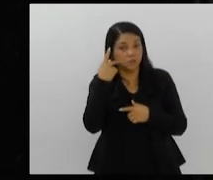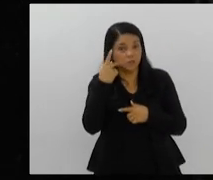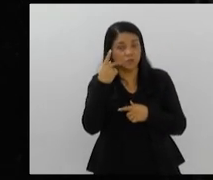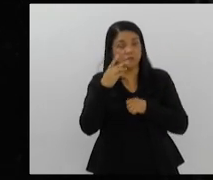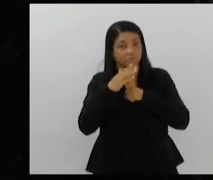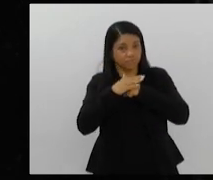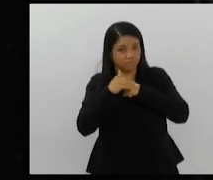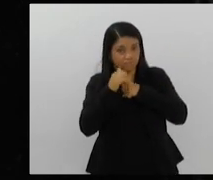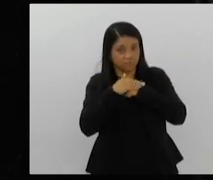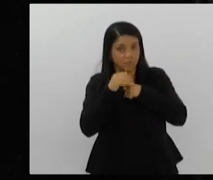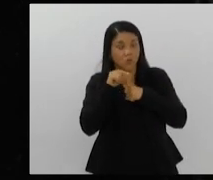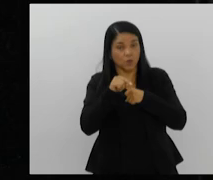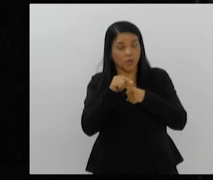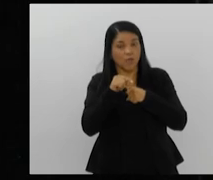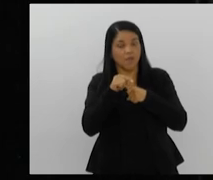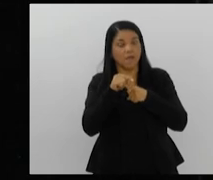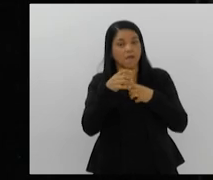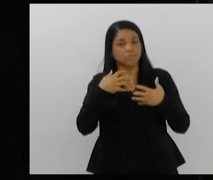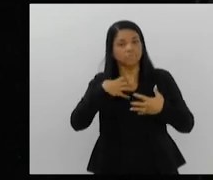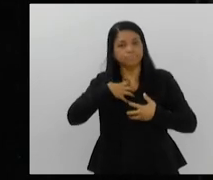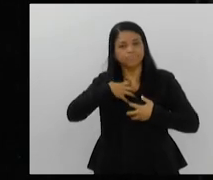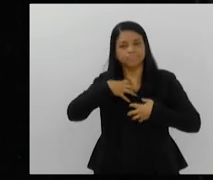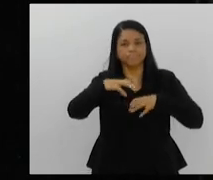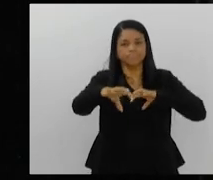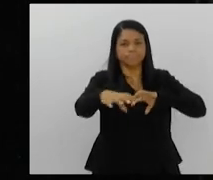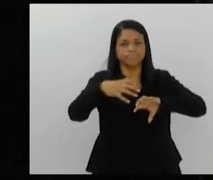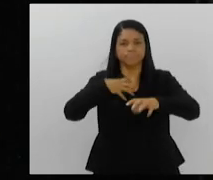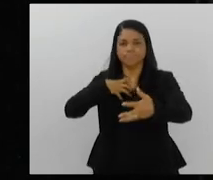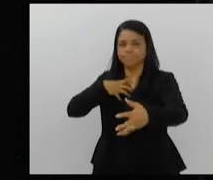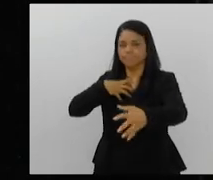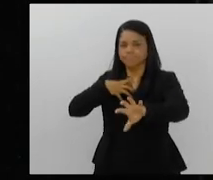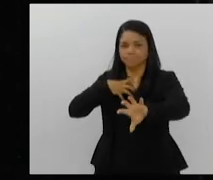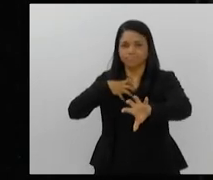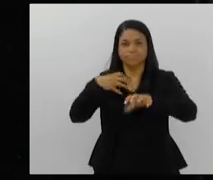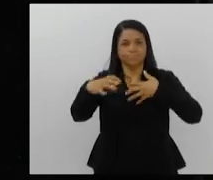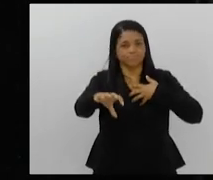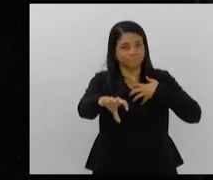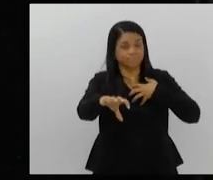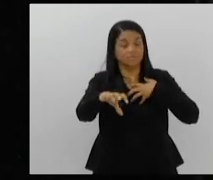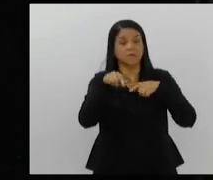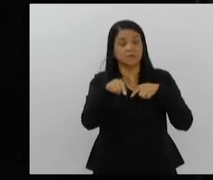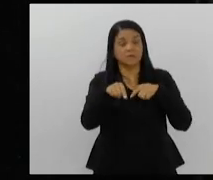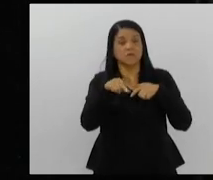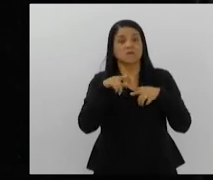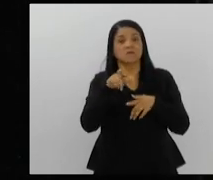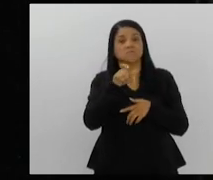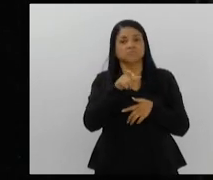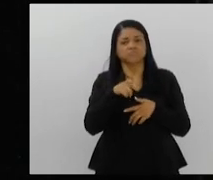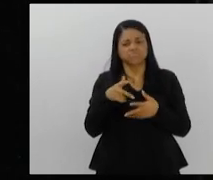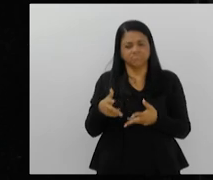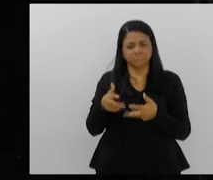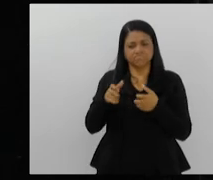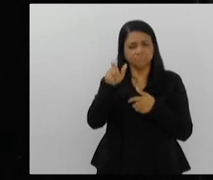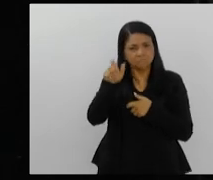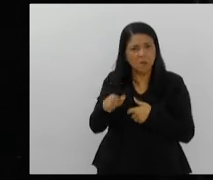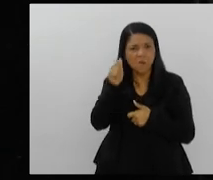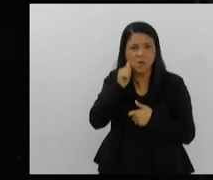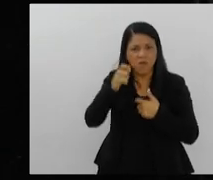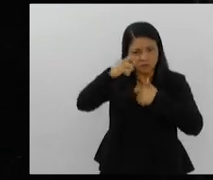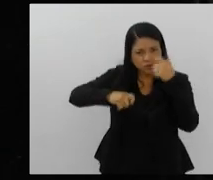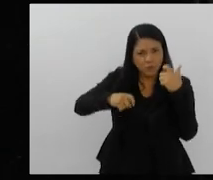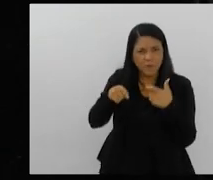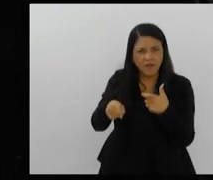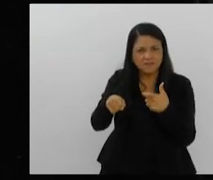é se deixar afetar pela dor do outro. Quem deixa de se afetar pela dor de uma mulher que foi estuprada e que,